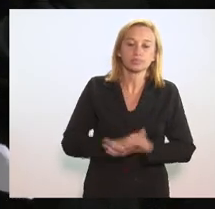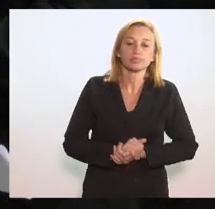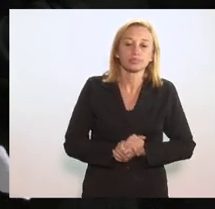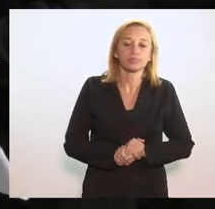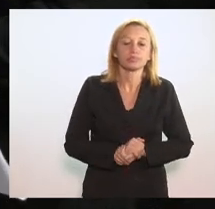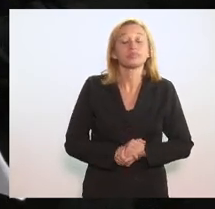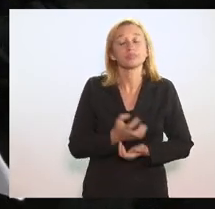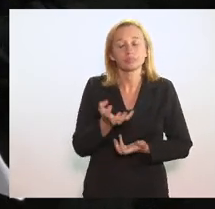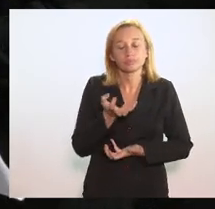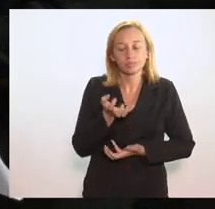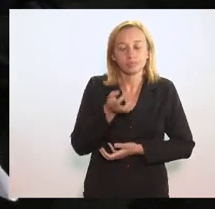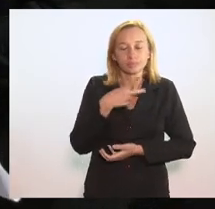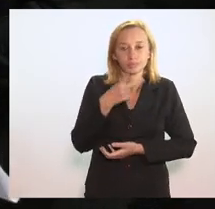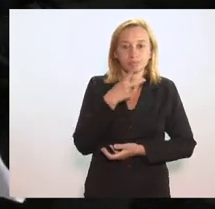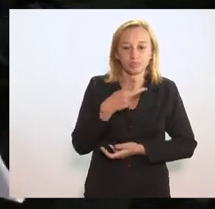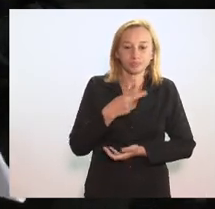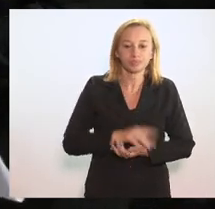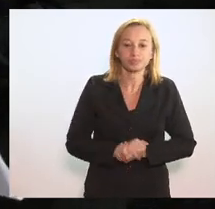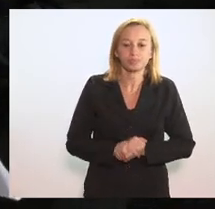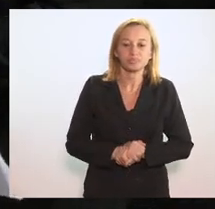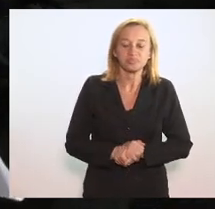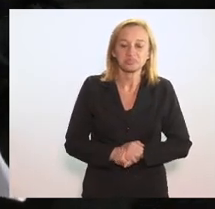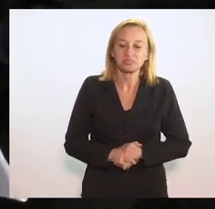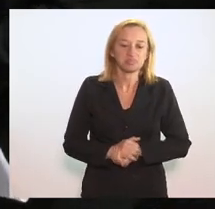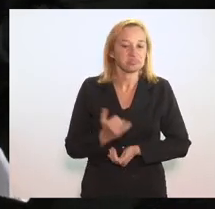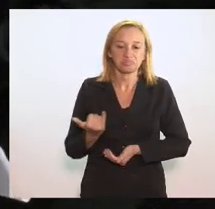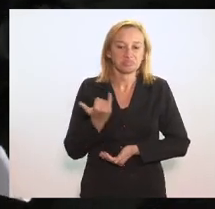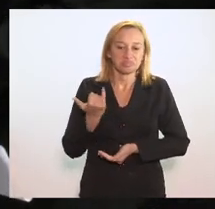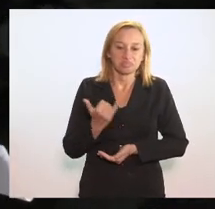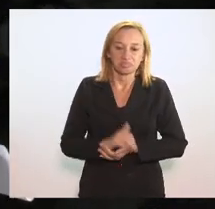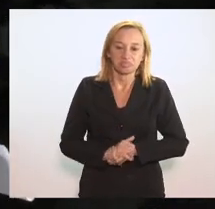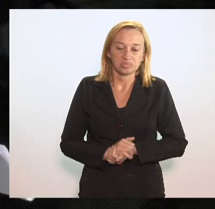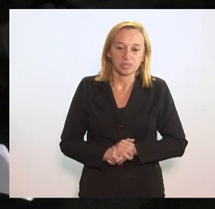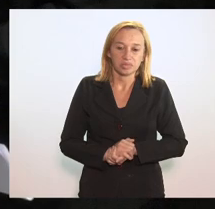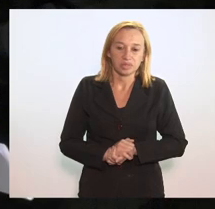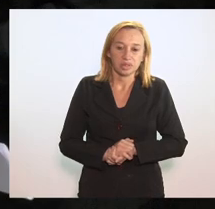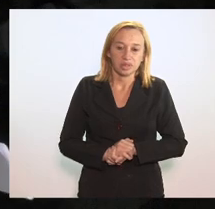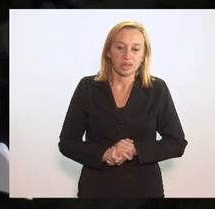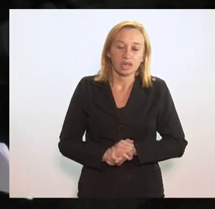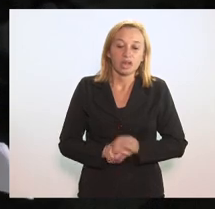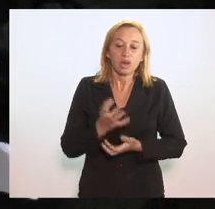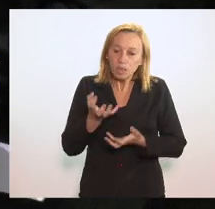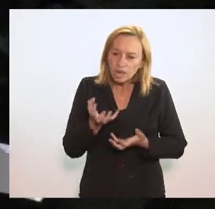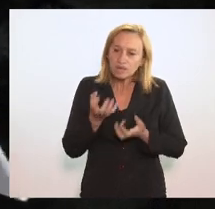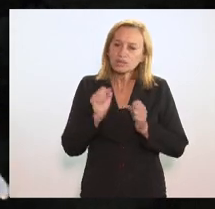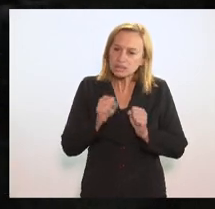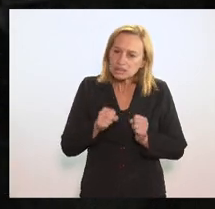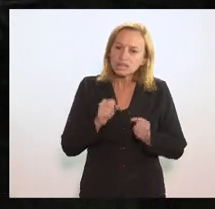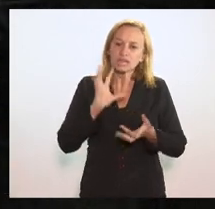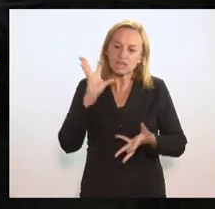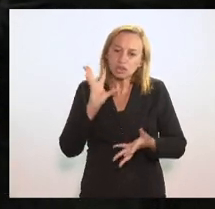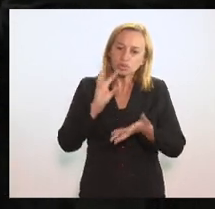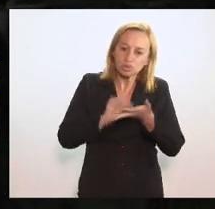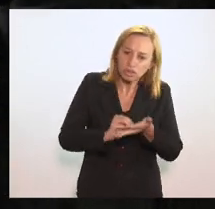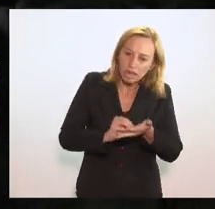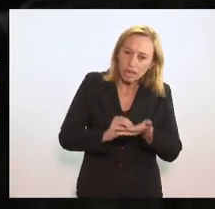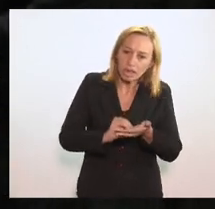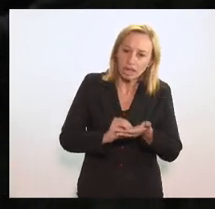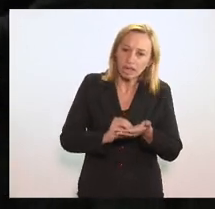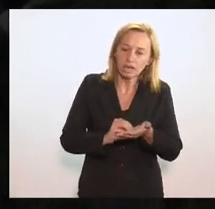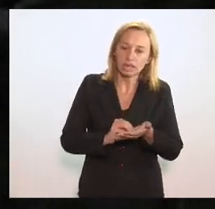quero dizer que eu não me incomodo de arquivar o meu projeto para que o projeto